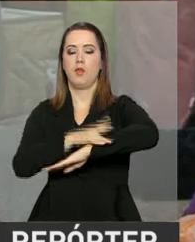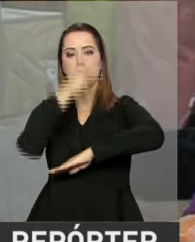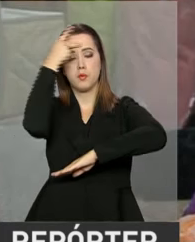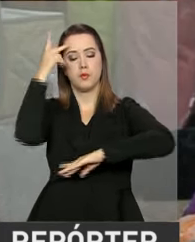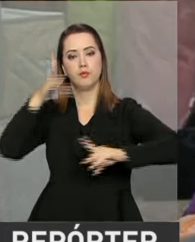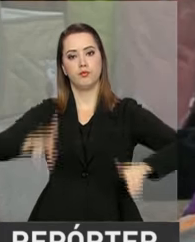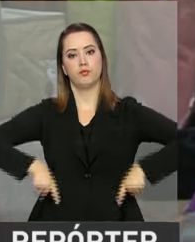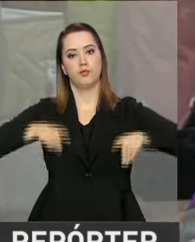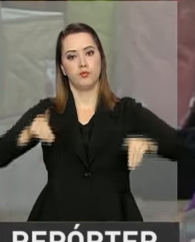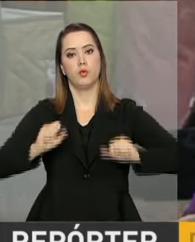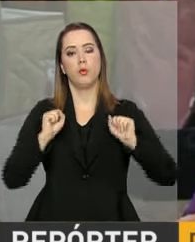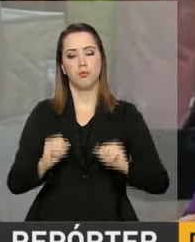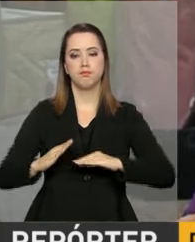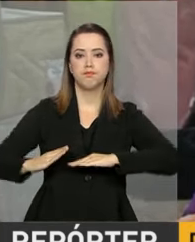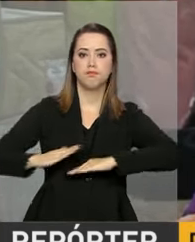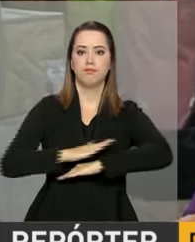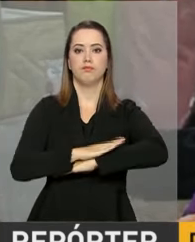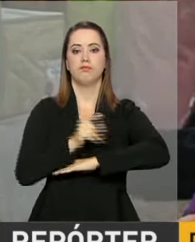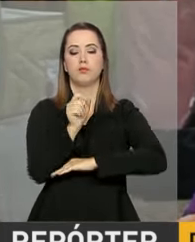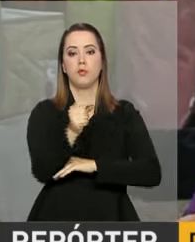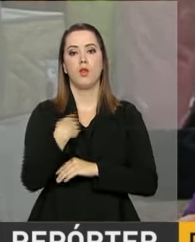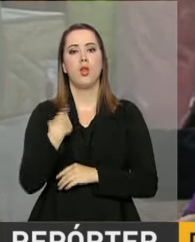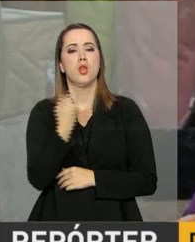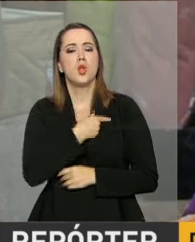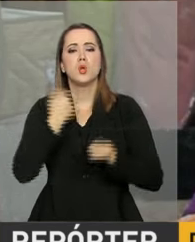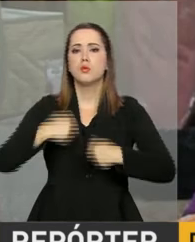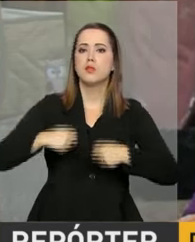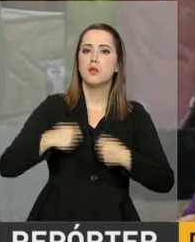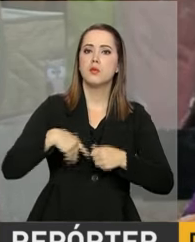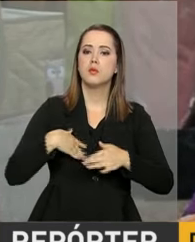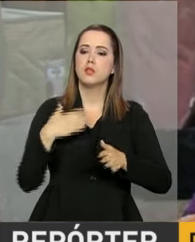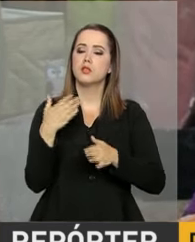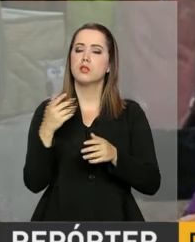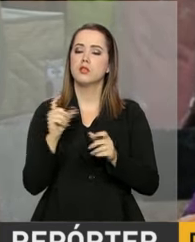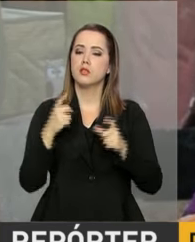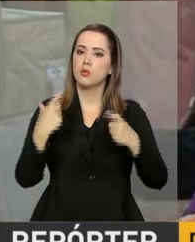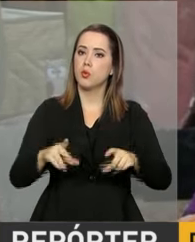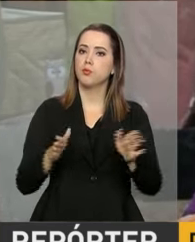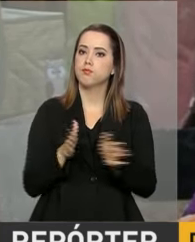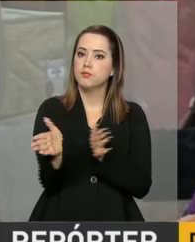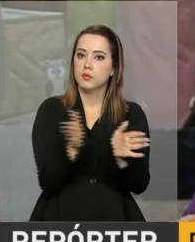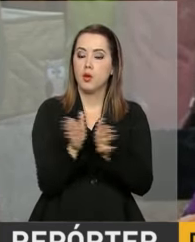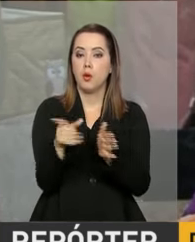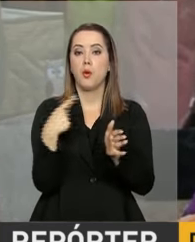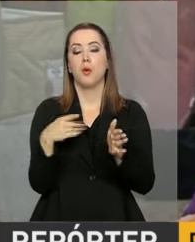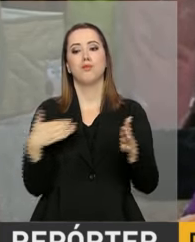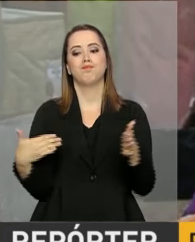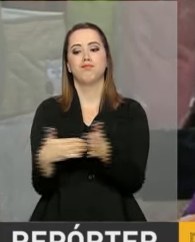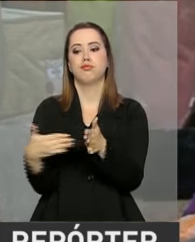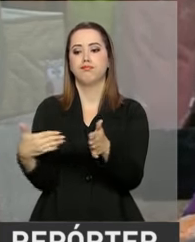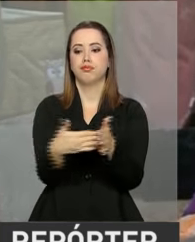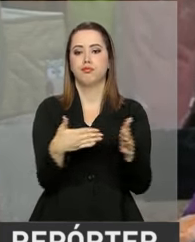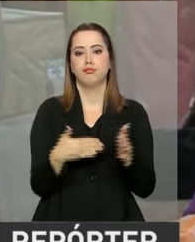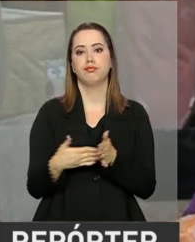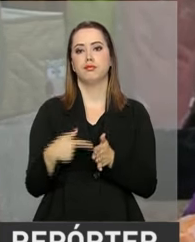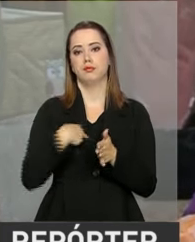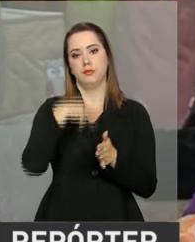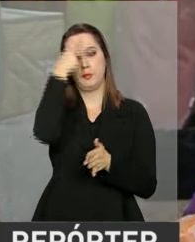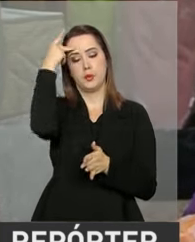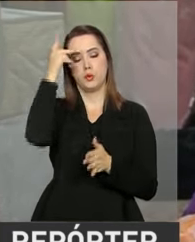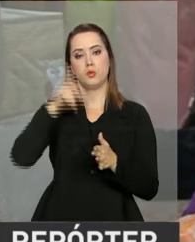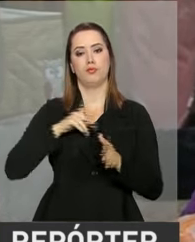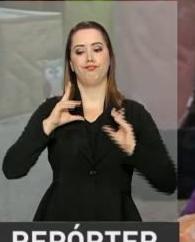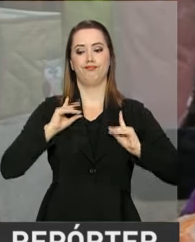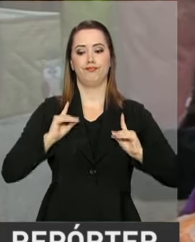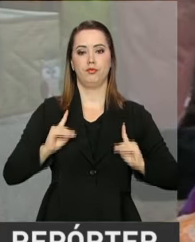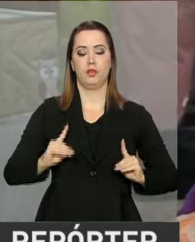A nossa necessidade de estar colocando a acessibilidade foi porque limitava muito do cadeirante, né, quem tinha esse tipo de